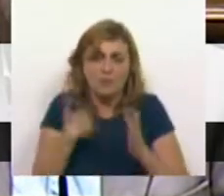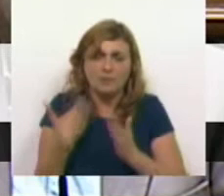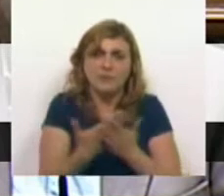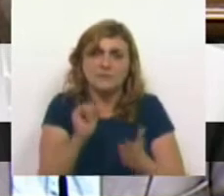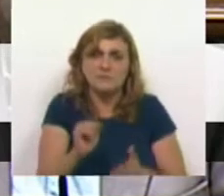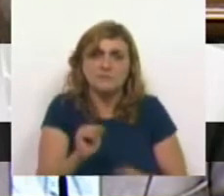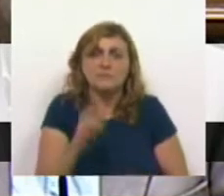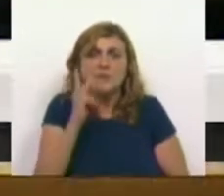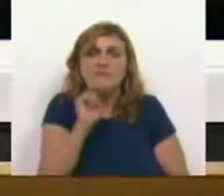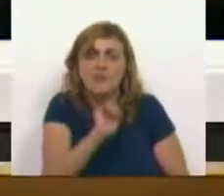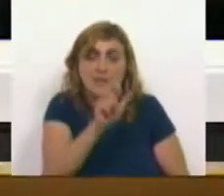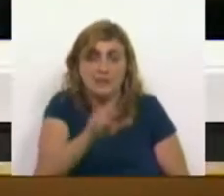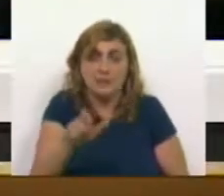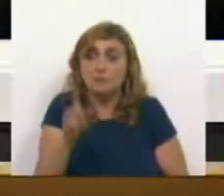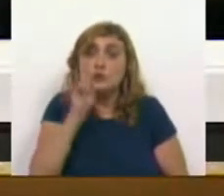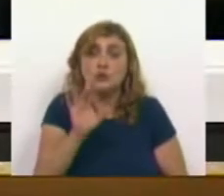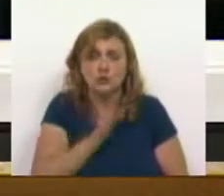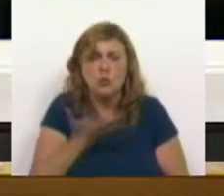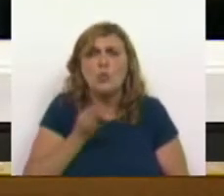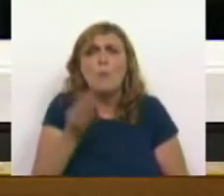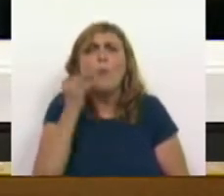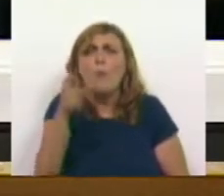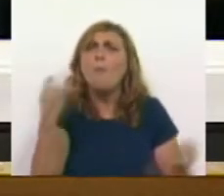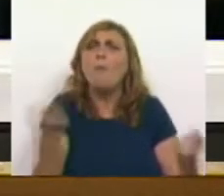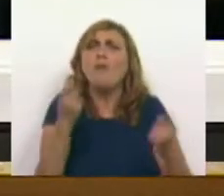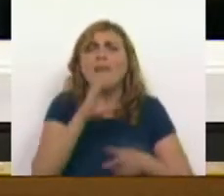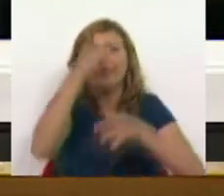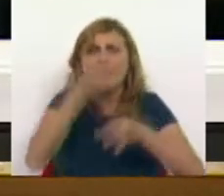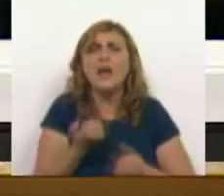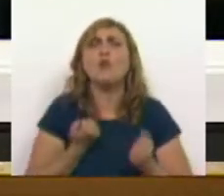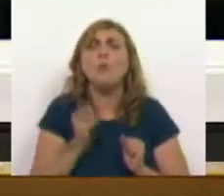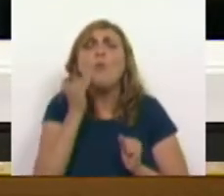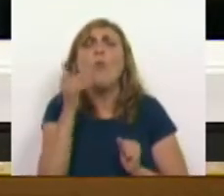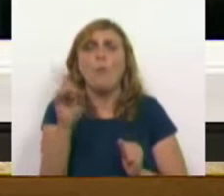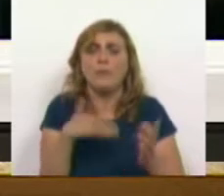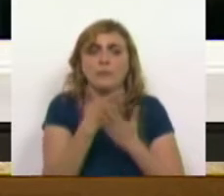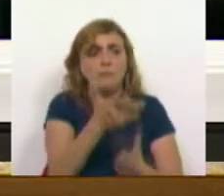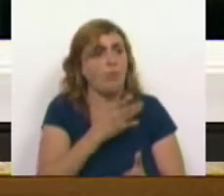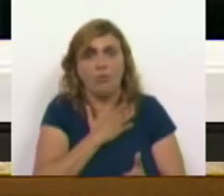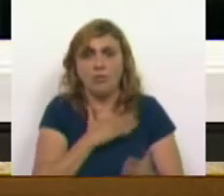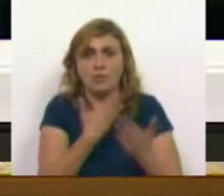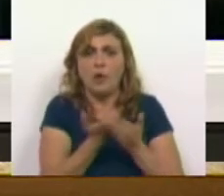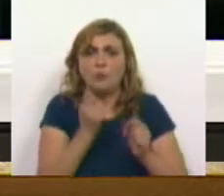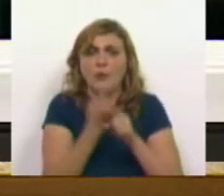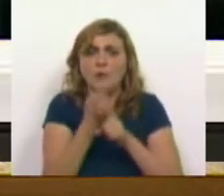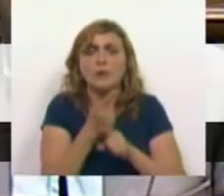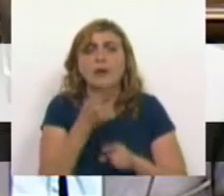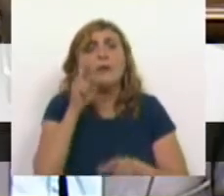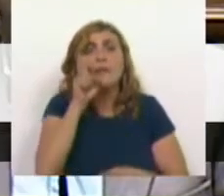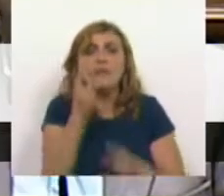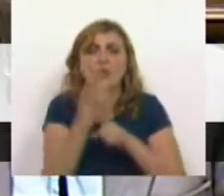longo de toda a sua vida. Senhora deputada, como é que promove a dignidade e a autonomia negando a autonomia que defende a